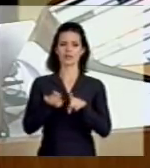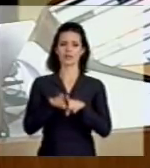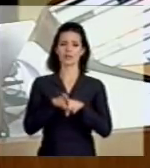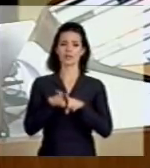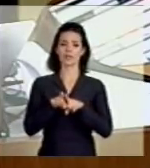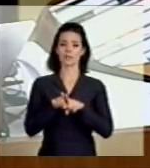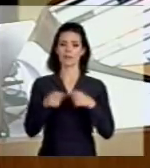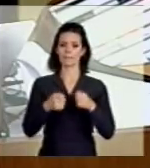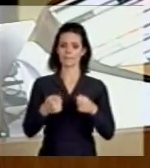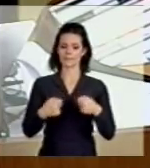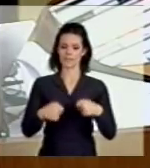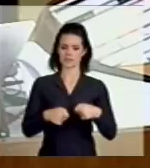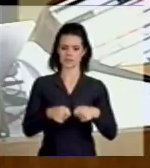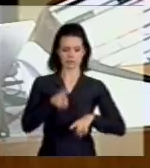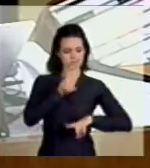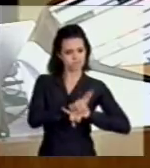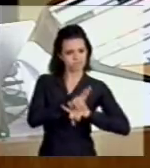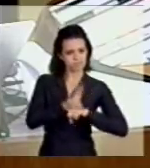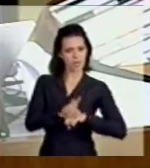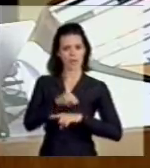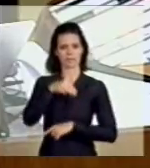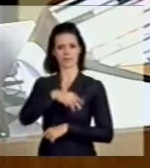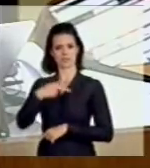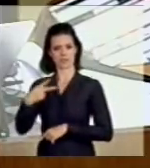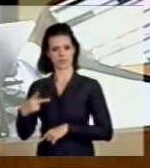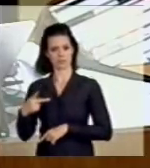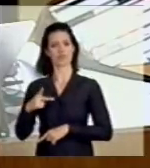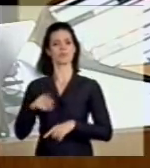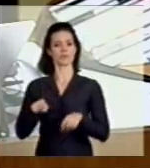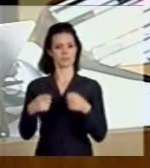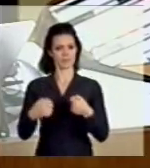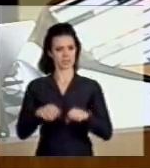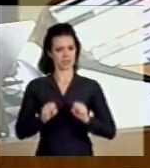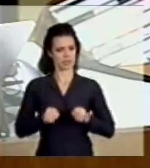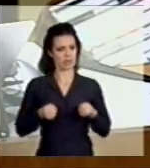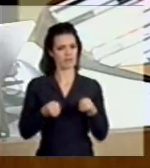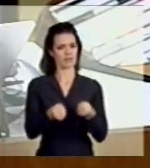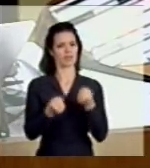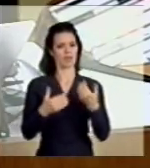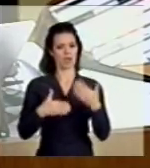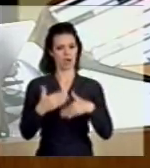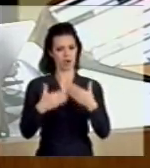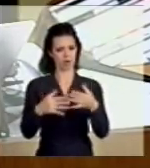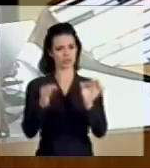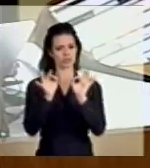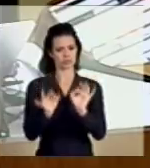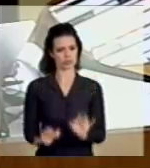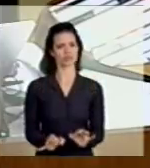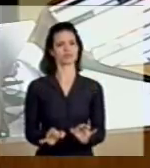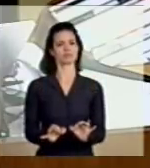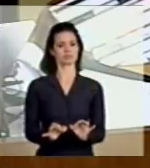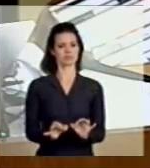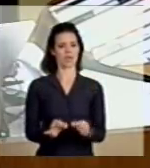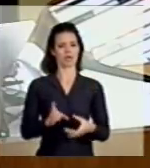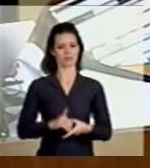do custos legis, o Ministério Público, ao qual incumbe, entre aspas, a defesa da ordem jurídica, do regime democrático, dos